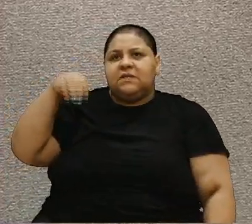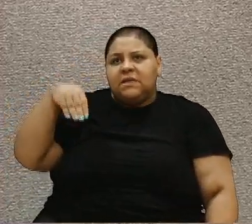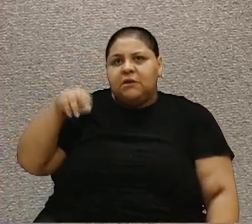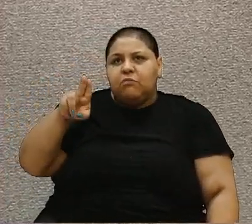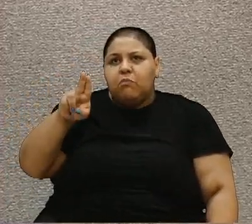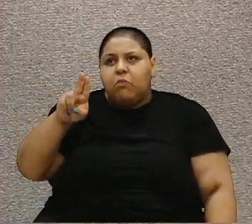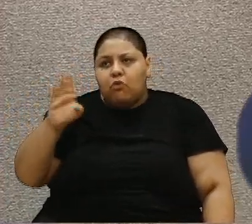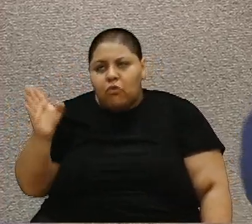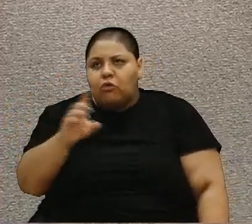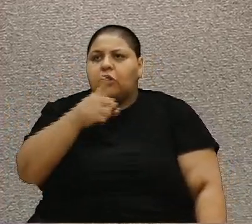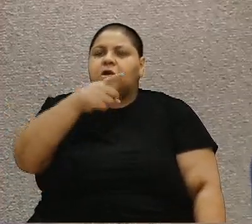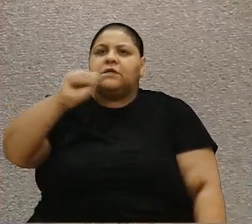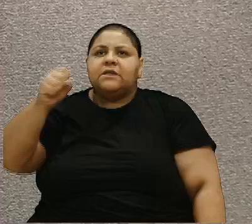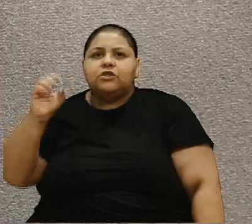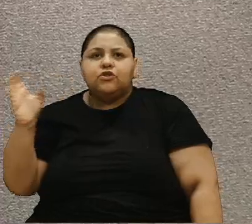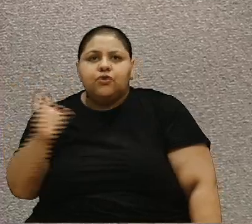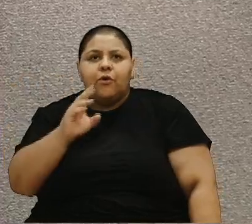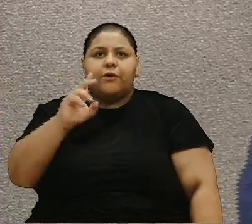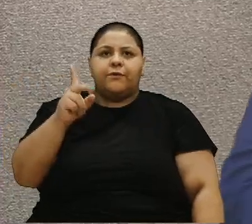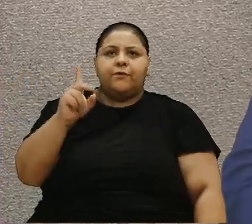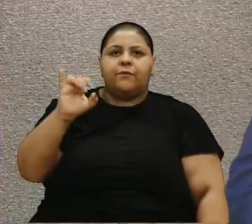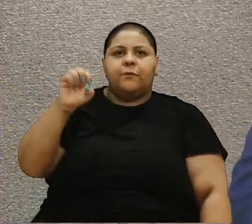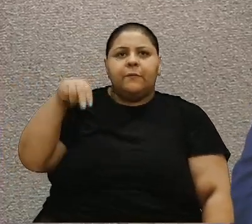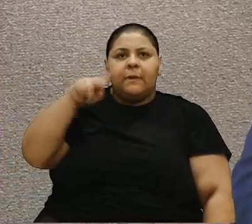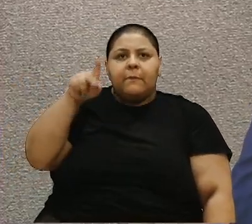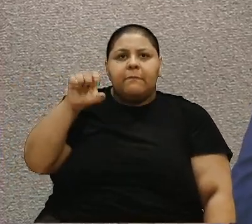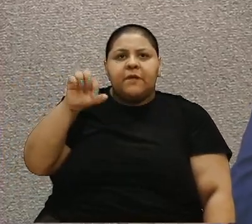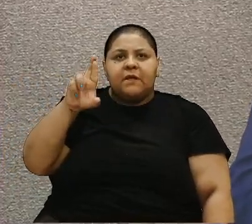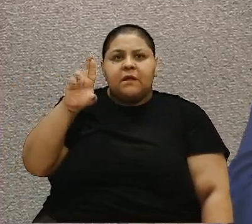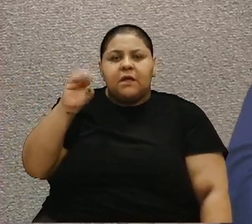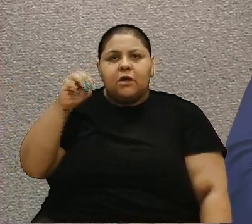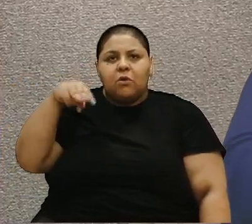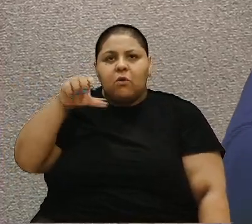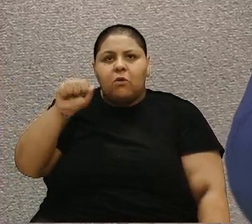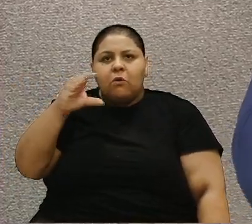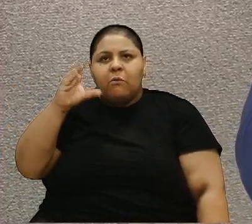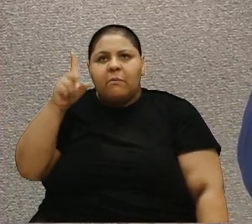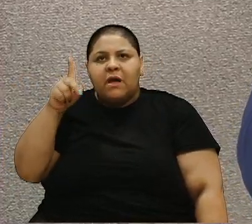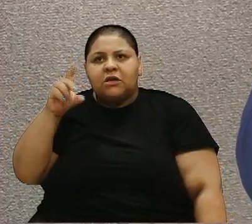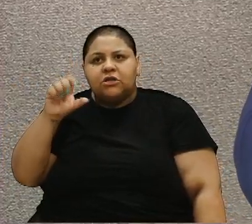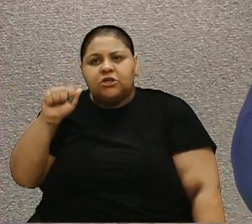Por que não poderíamos ter um metrô sobre rodas? Isso